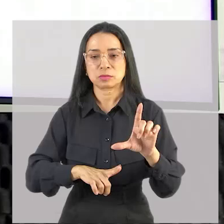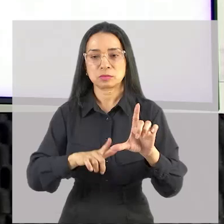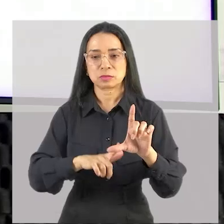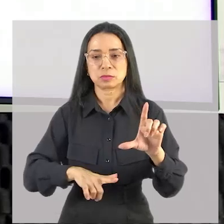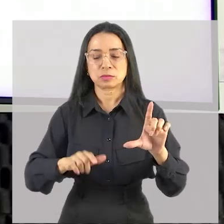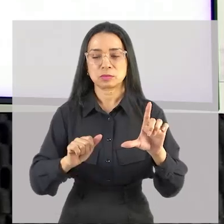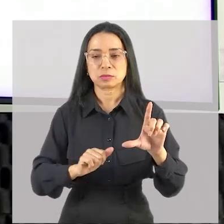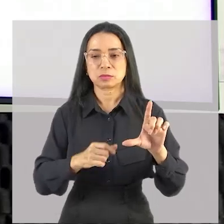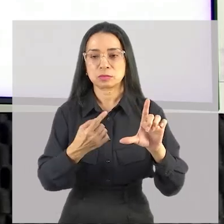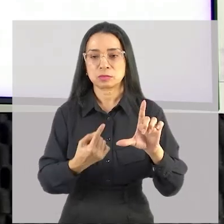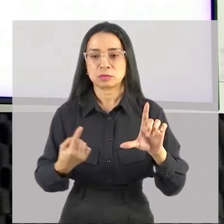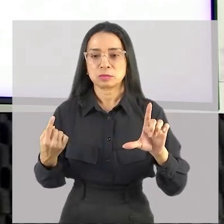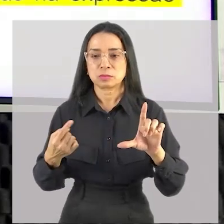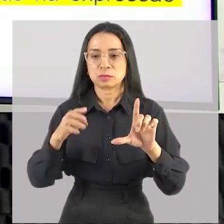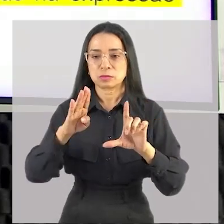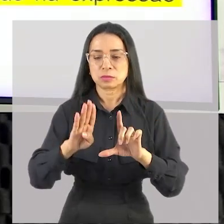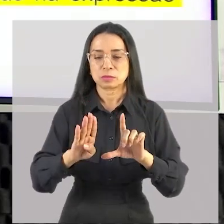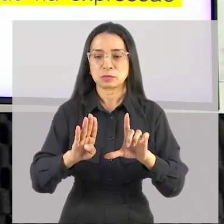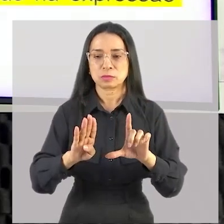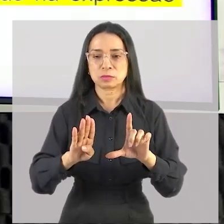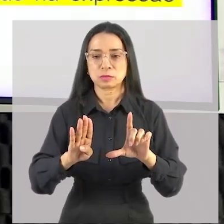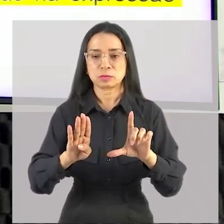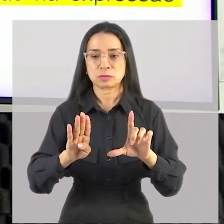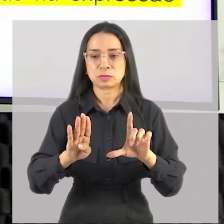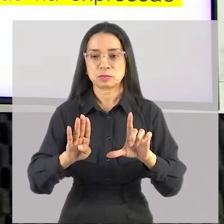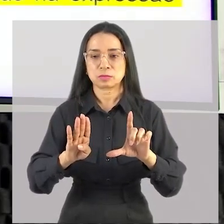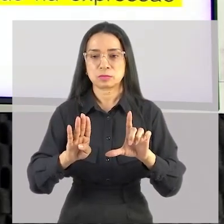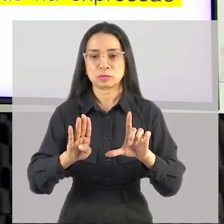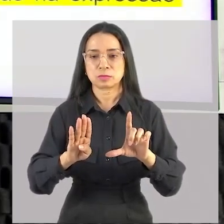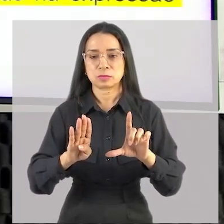já sabe, eu já dei muita dica, né? Eu falei de